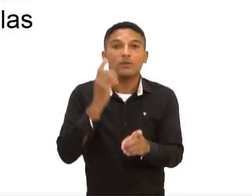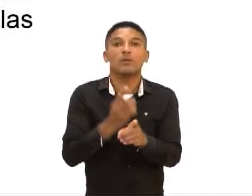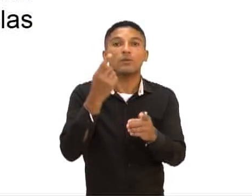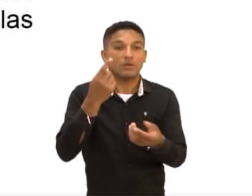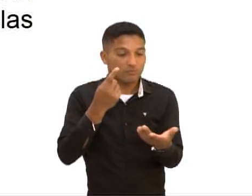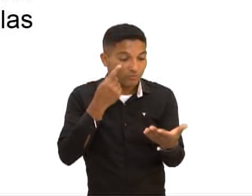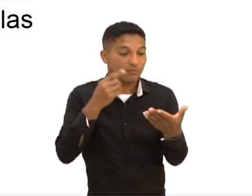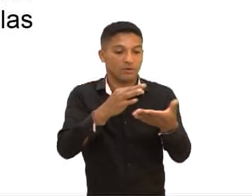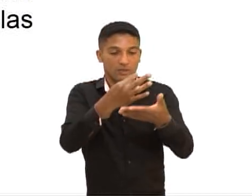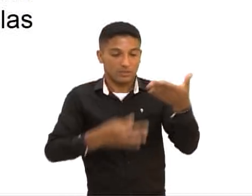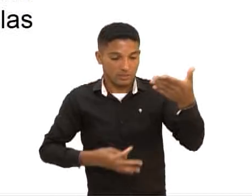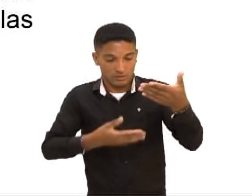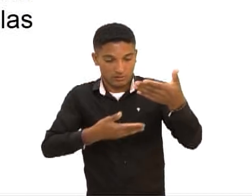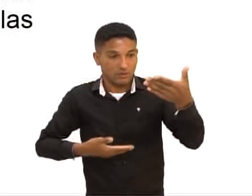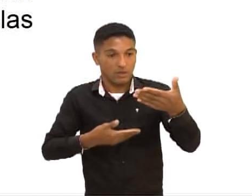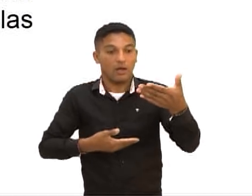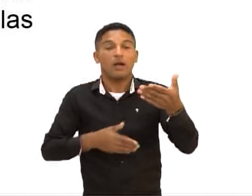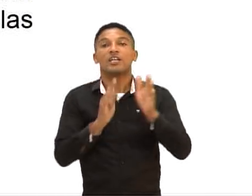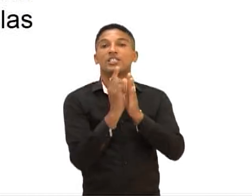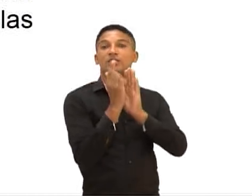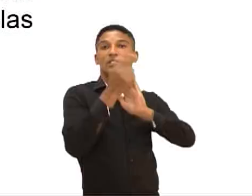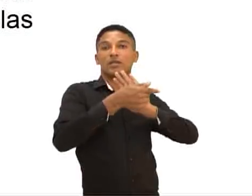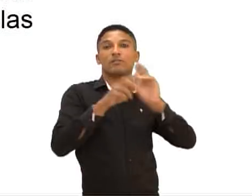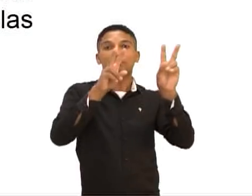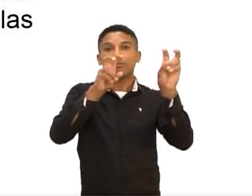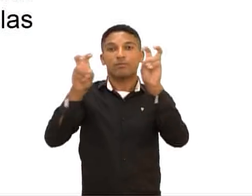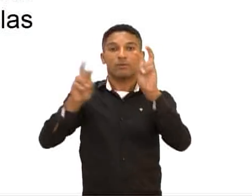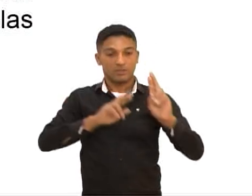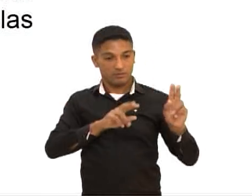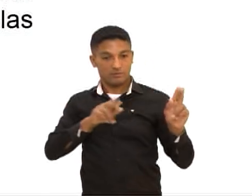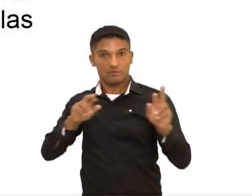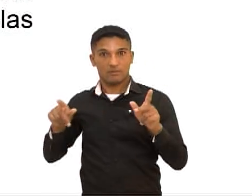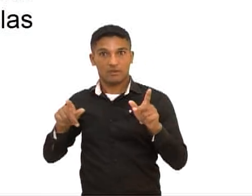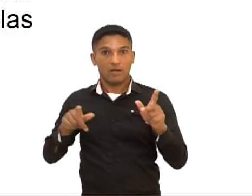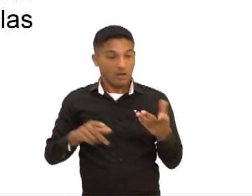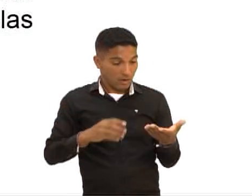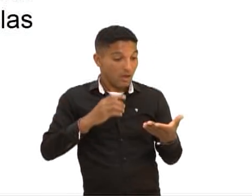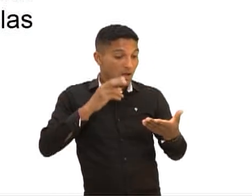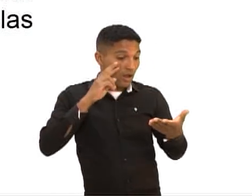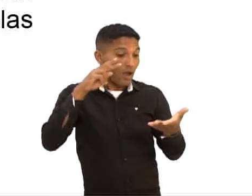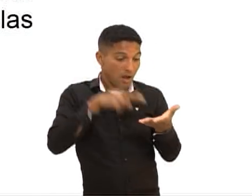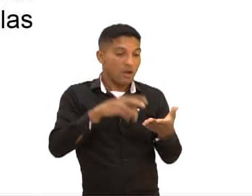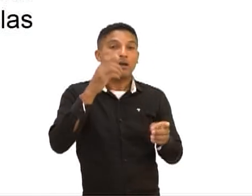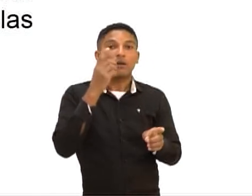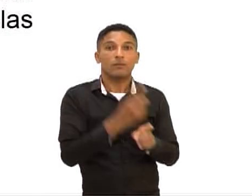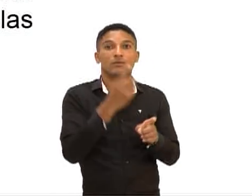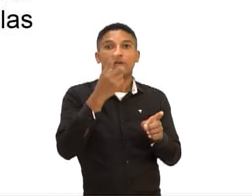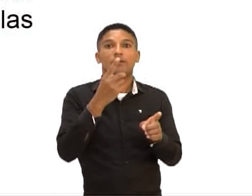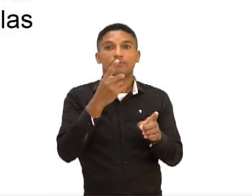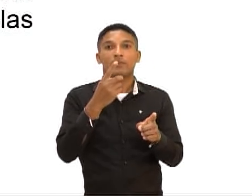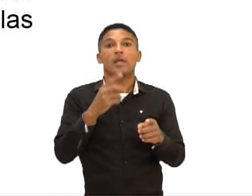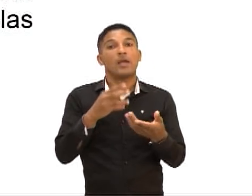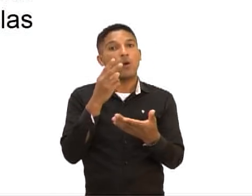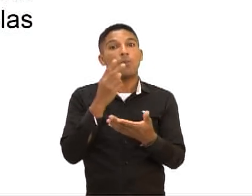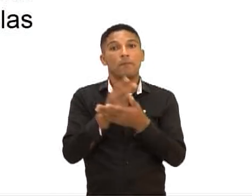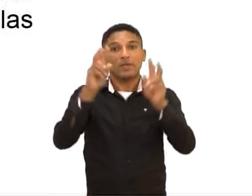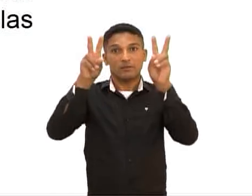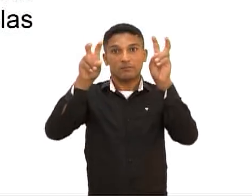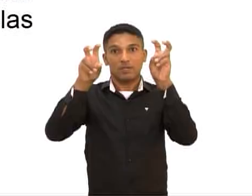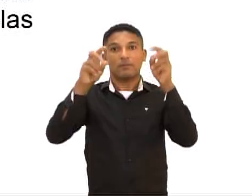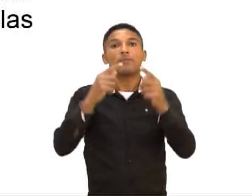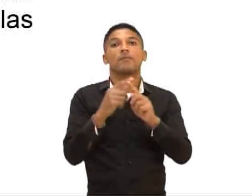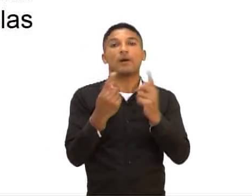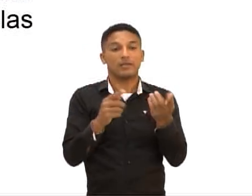e reconhecer diferentes formas de tratar uma informação na comparação de textos que tratam do mesmo tema, em função